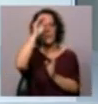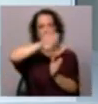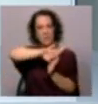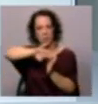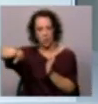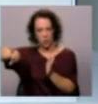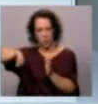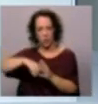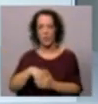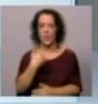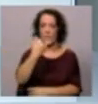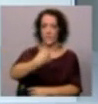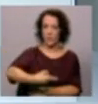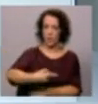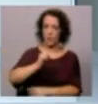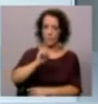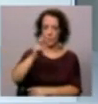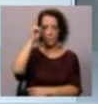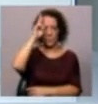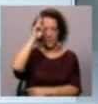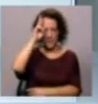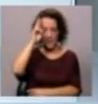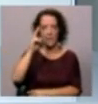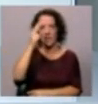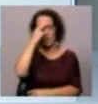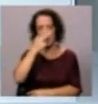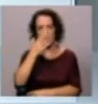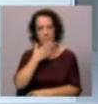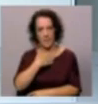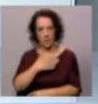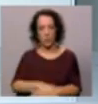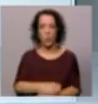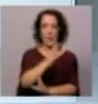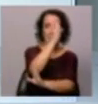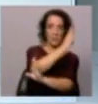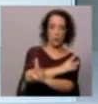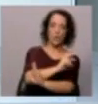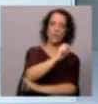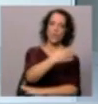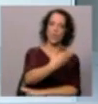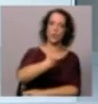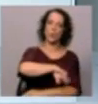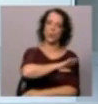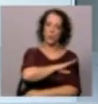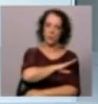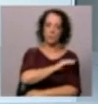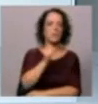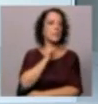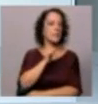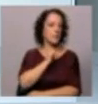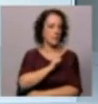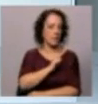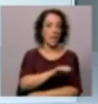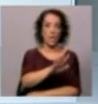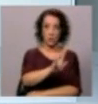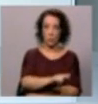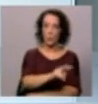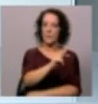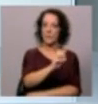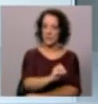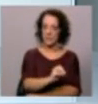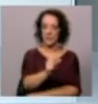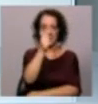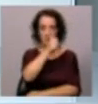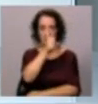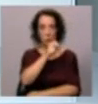de 29 graus para Porto Alegre e para Castelo Branco, no litoral 31 graus para Coimbra, para Leiria, Lisboa com 30 graus e Santarém